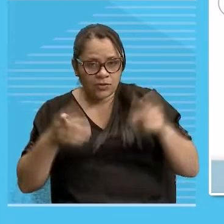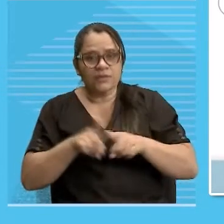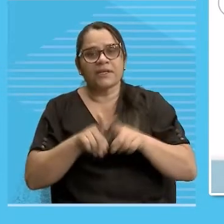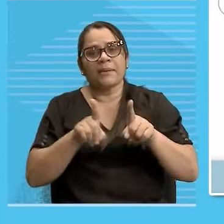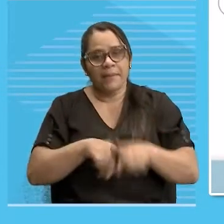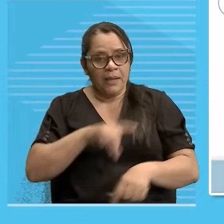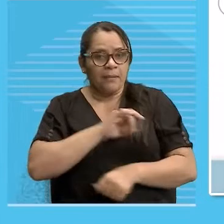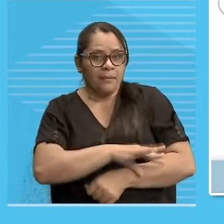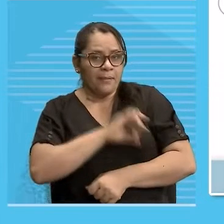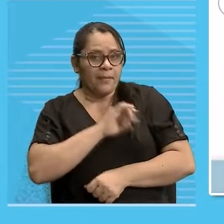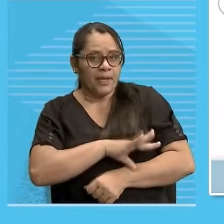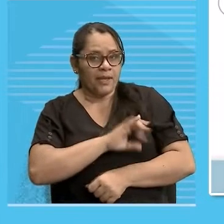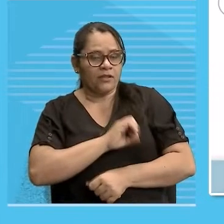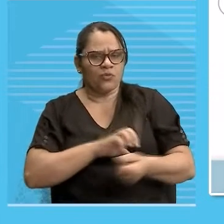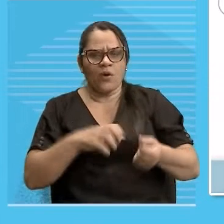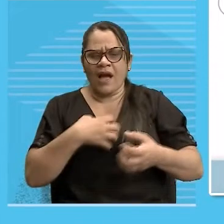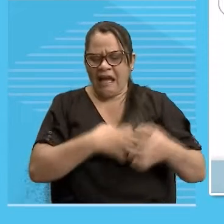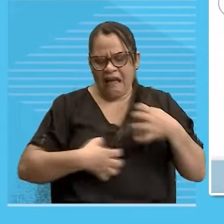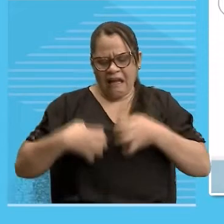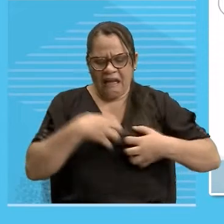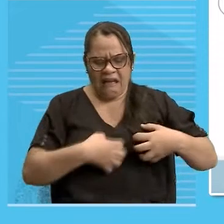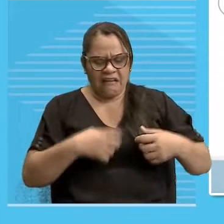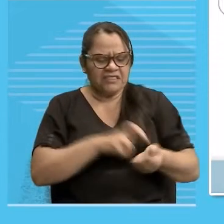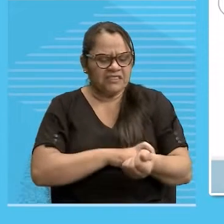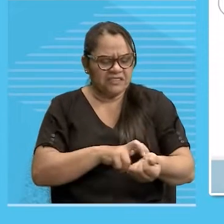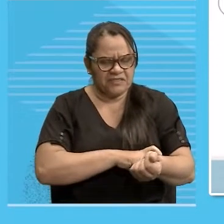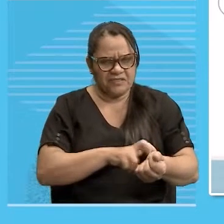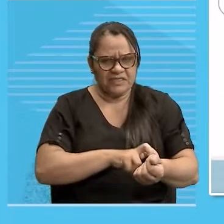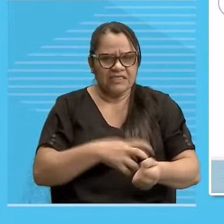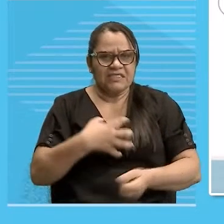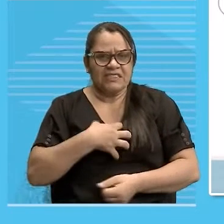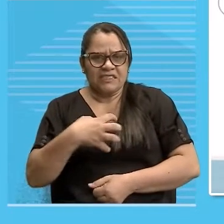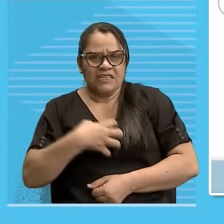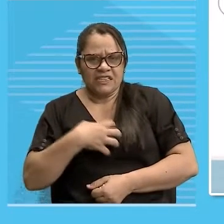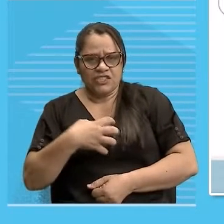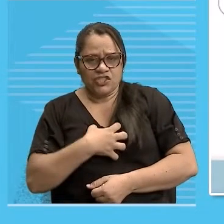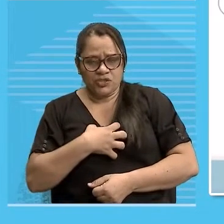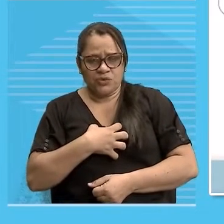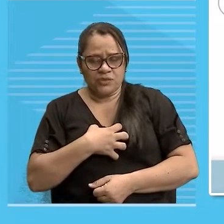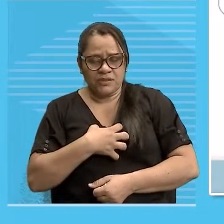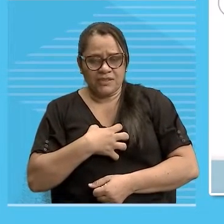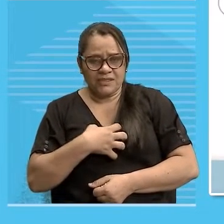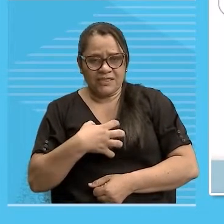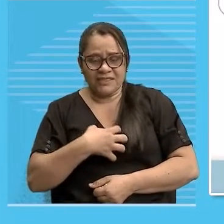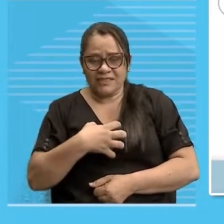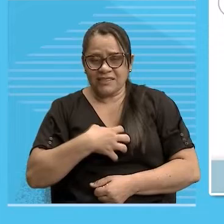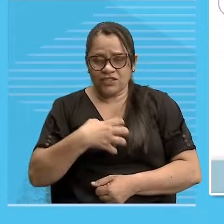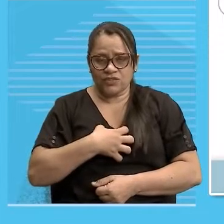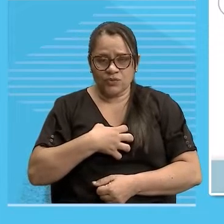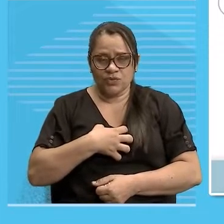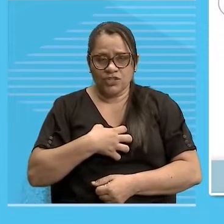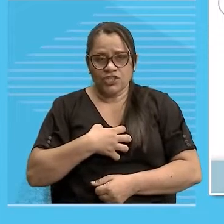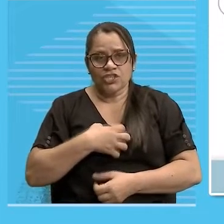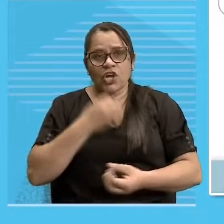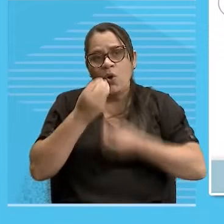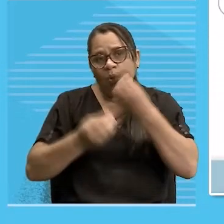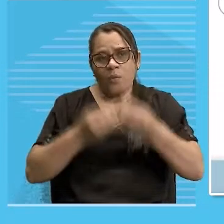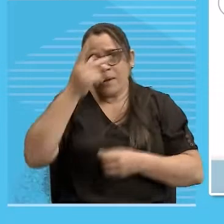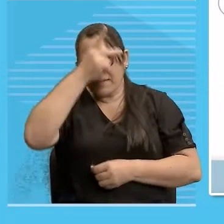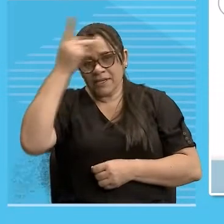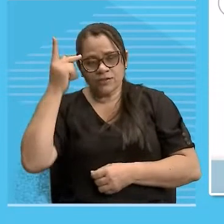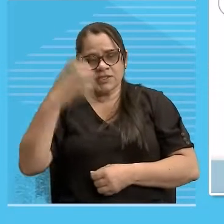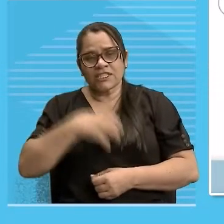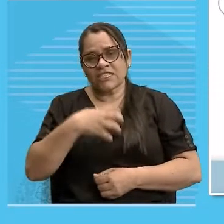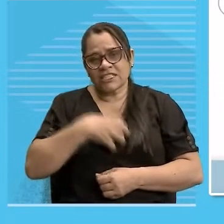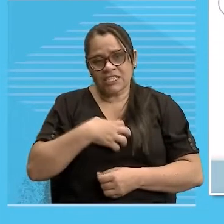tá? Raiva, sensações, estado de espírito do falante, como ele se sente ali em determinada